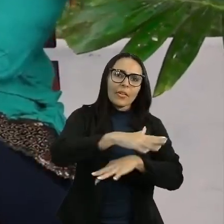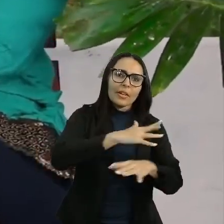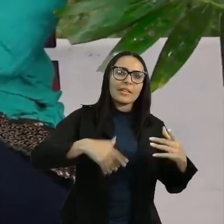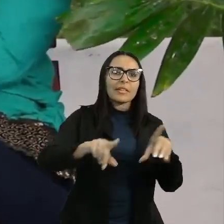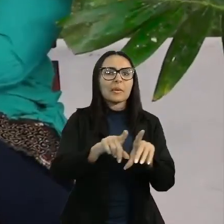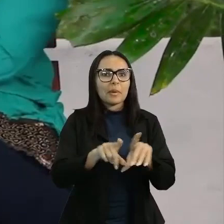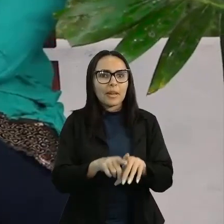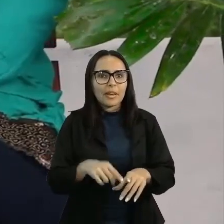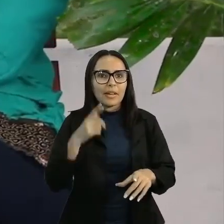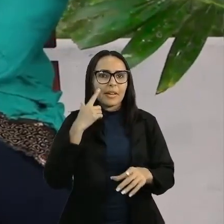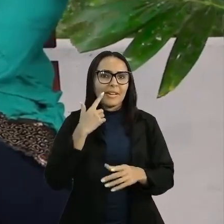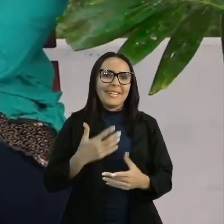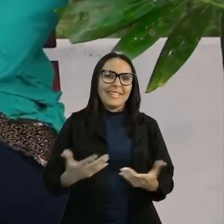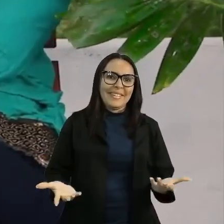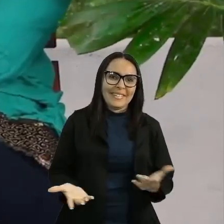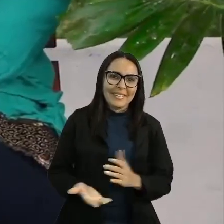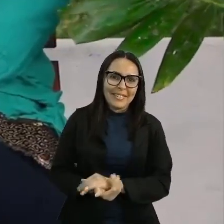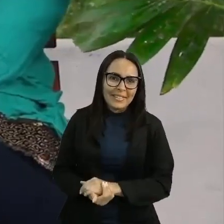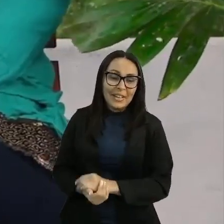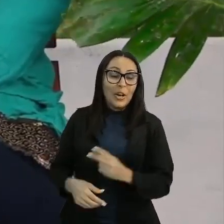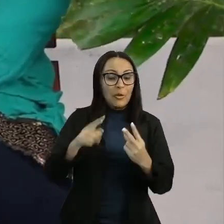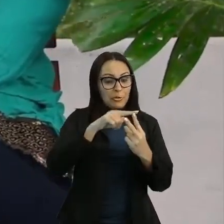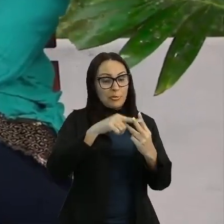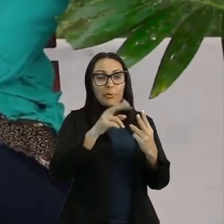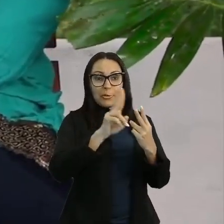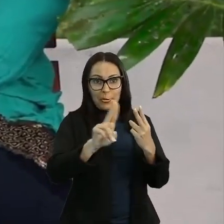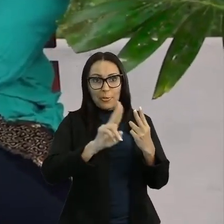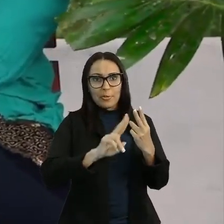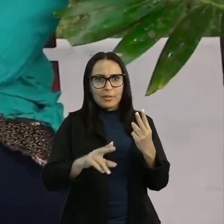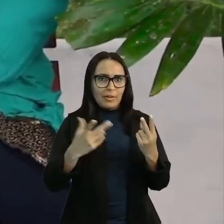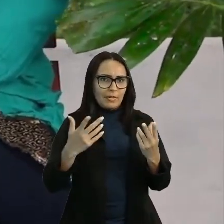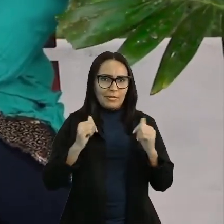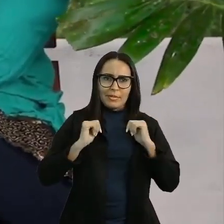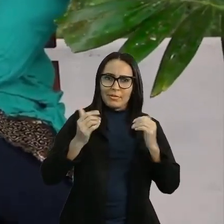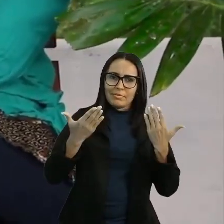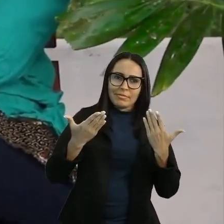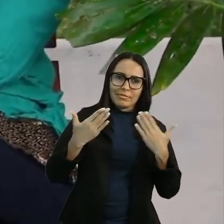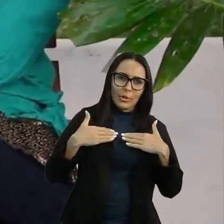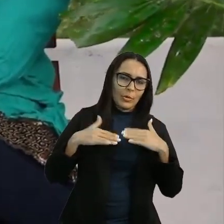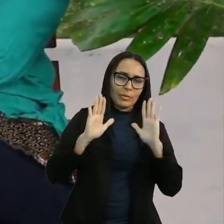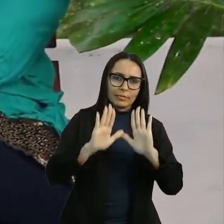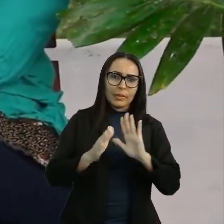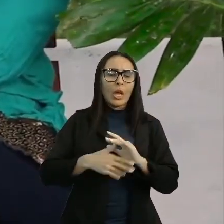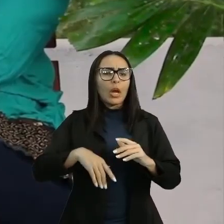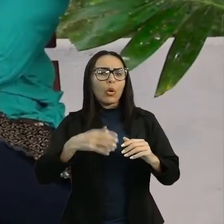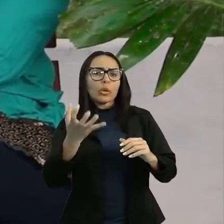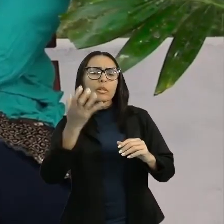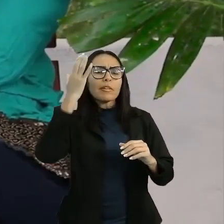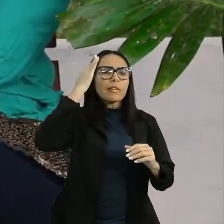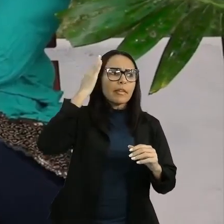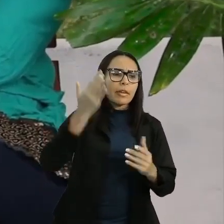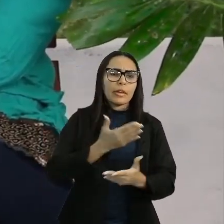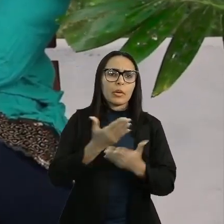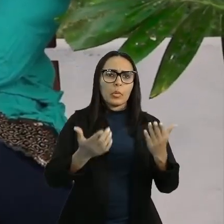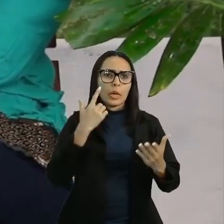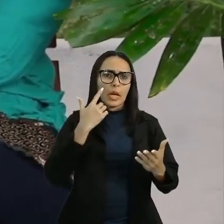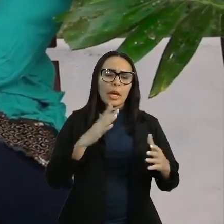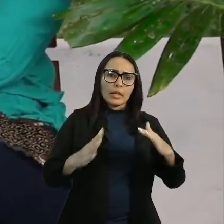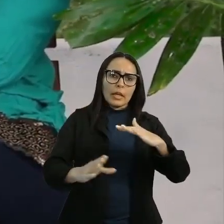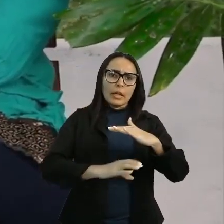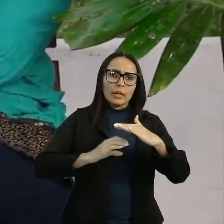Aqui é pouco conhecido. Sim, pouco e é engraçado conhecido. que a gente está aqui em Caruaru. Quantos quilômetros são da BR para cá? 12 quilômetros. São 12 quilômetros para dentro, mas é um